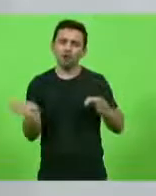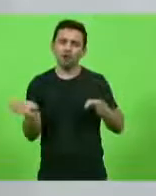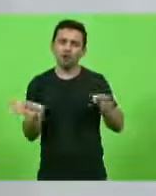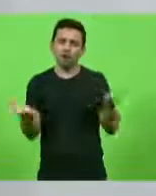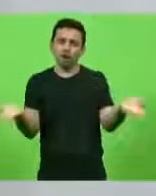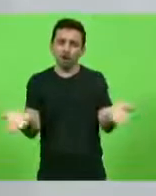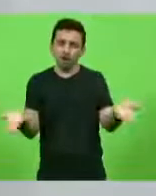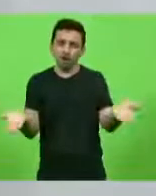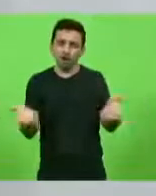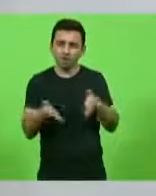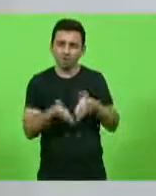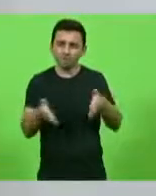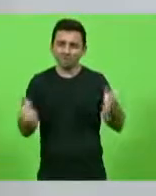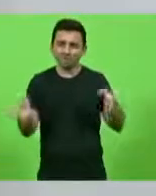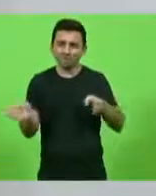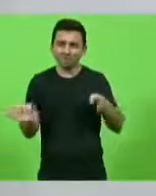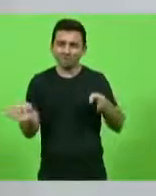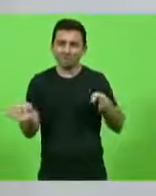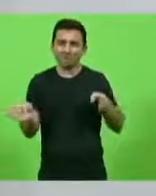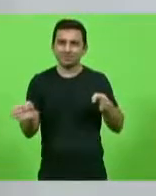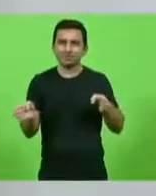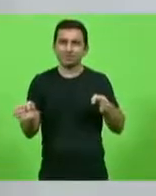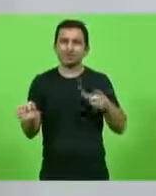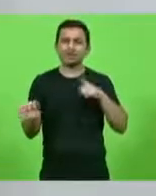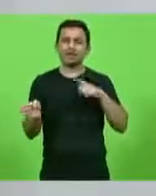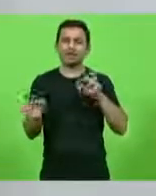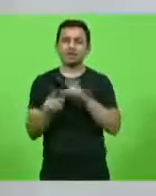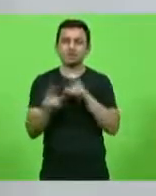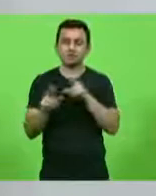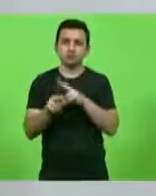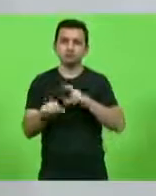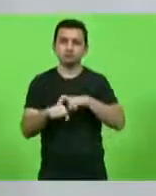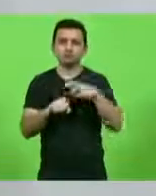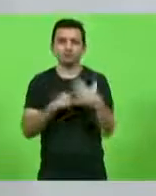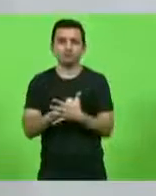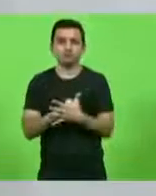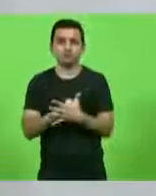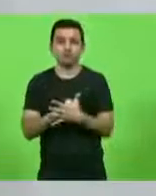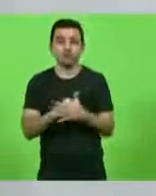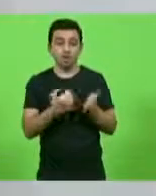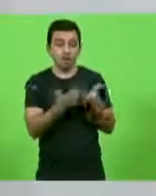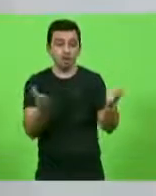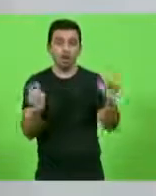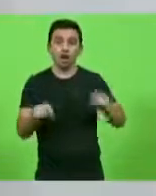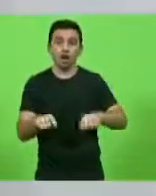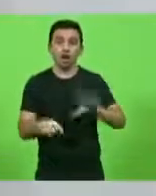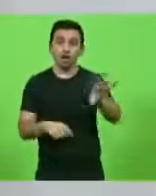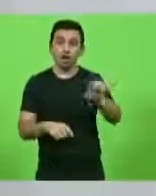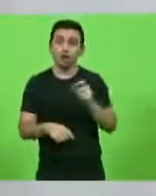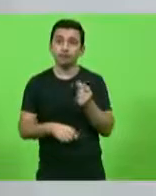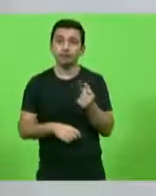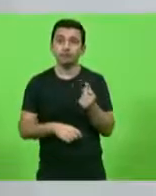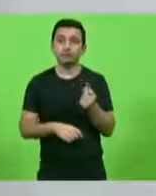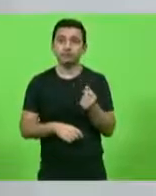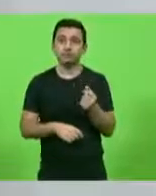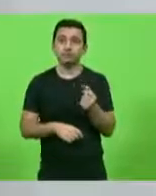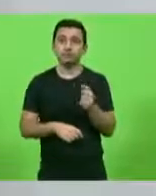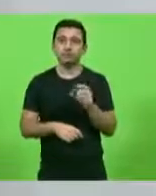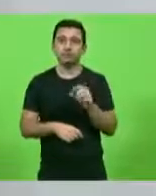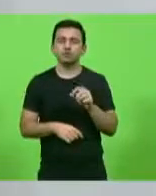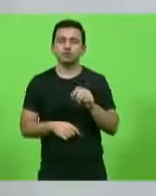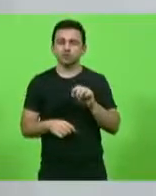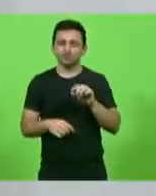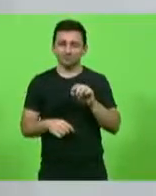nesse lapso temporal que está relacionado ao quê? À Covid, para que eles possam receber esses recursos. Só parado